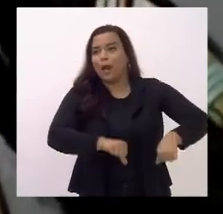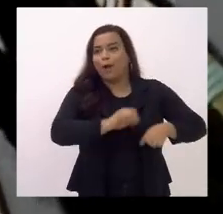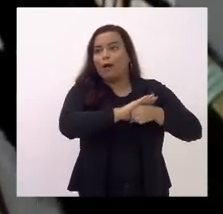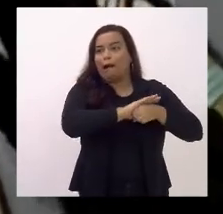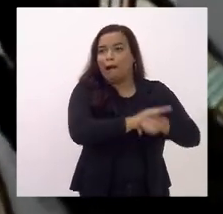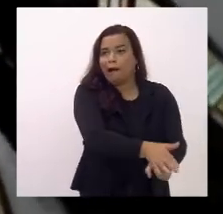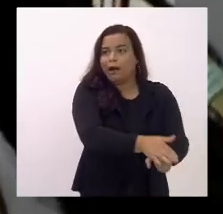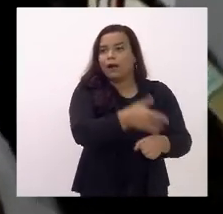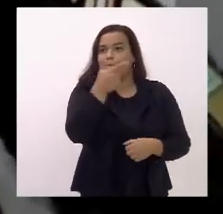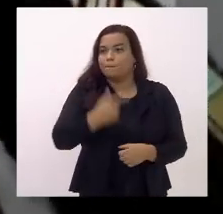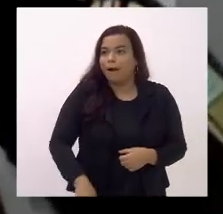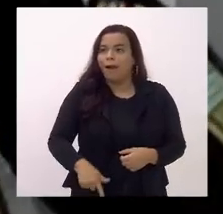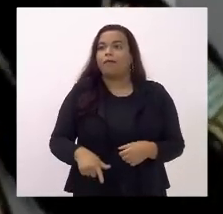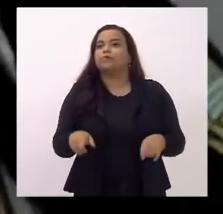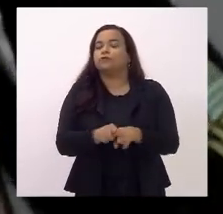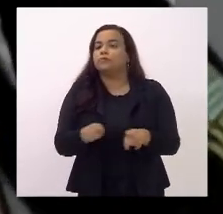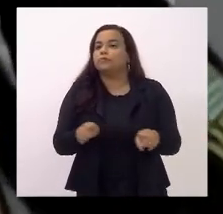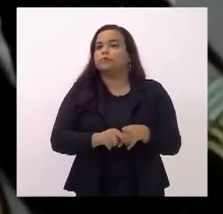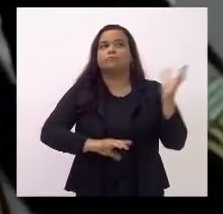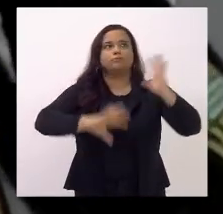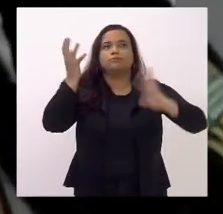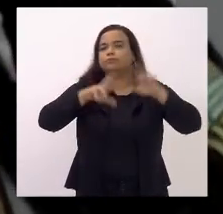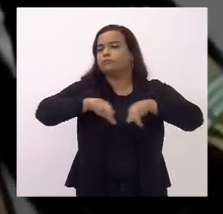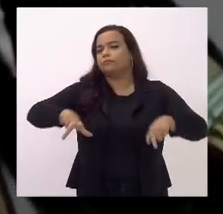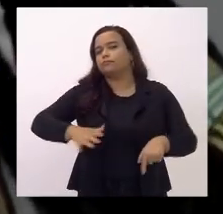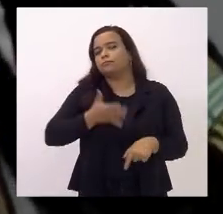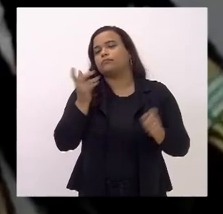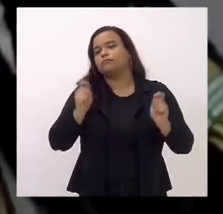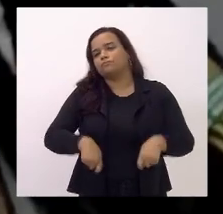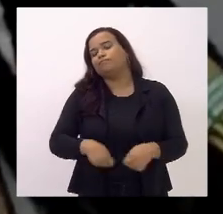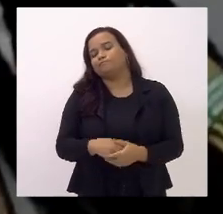opressor e propenso a situações como essa.